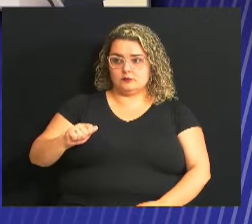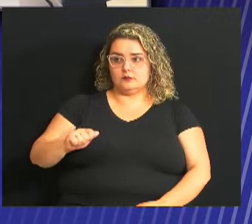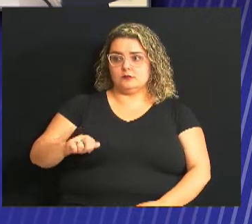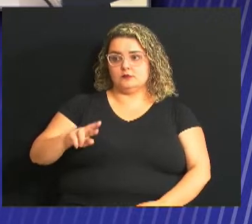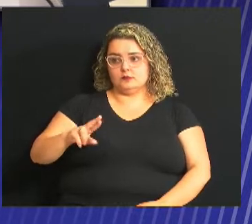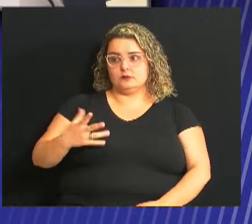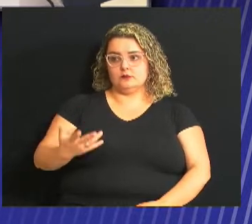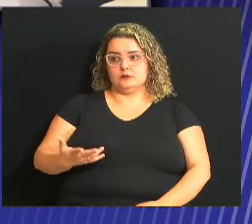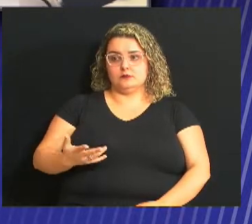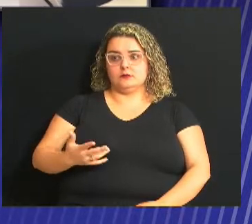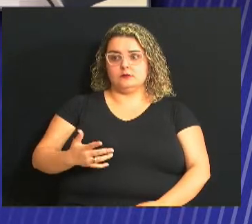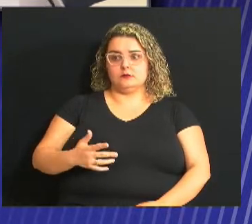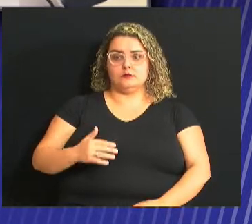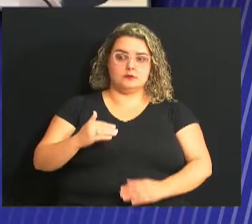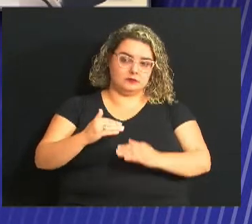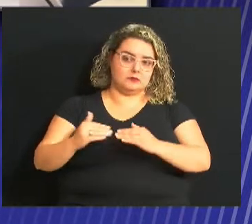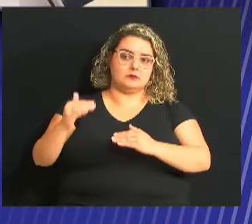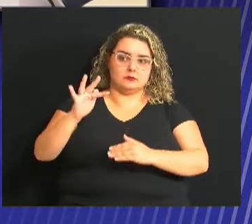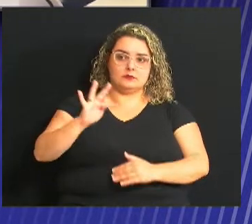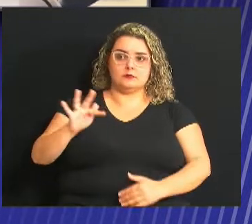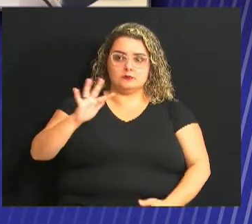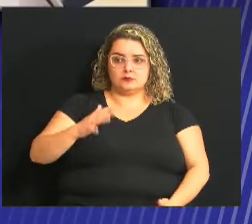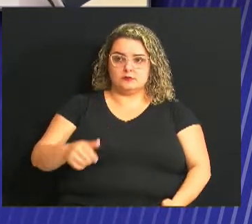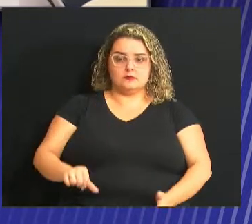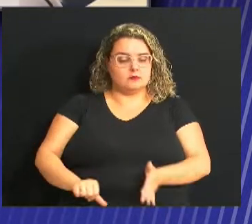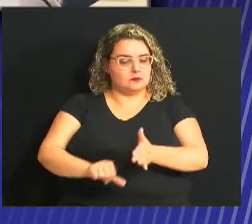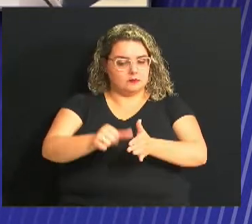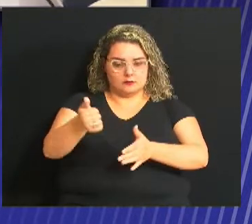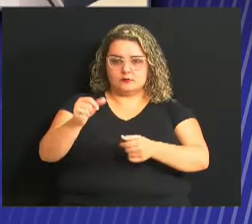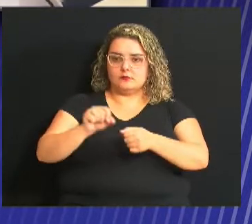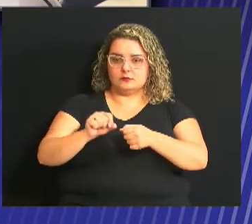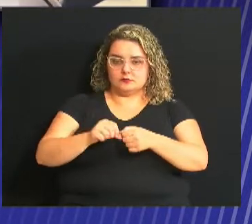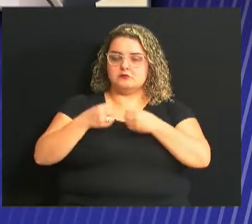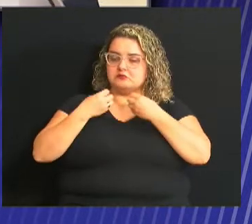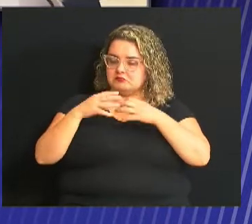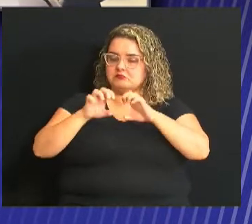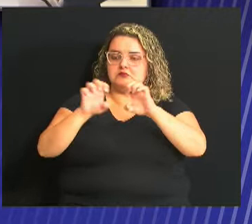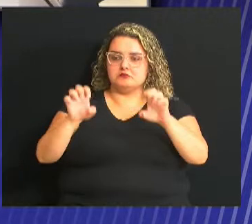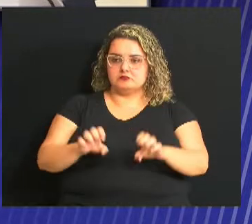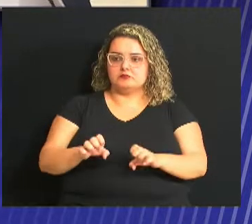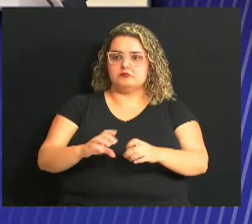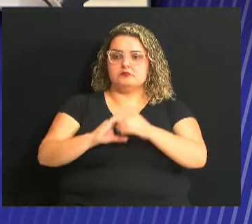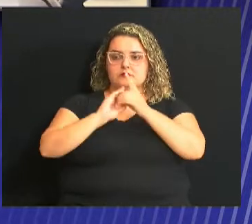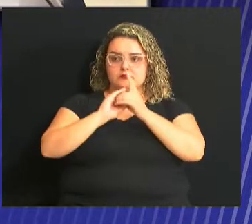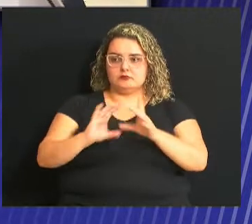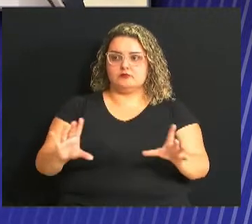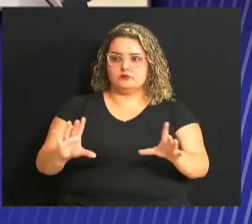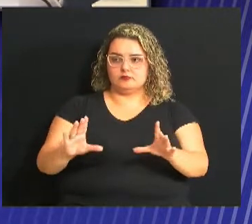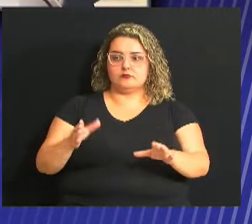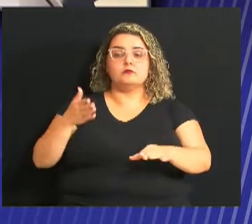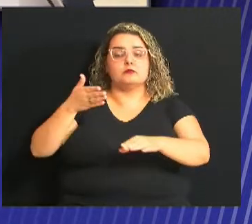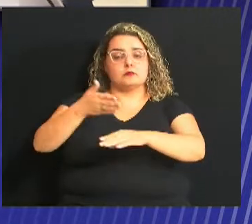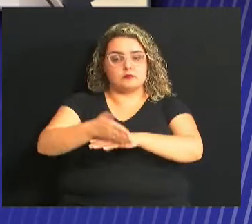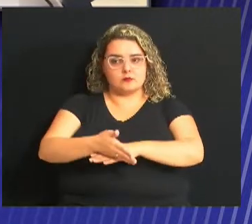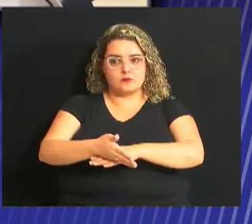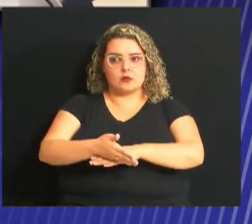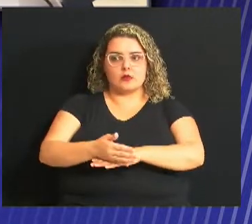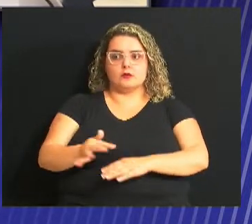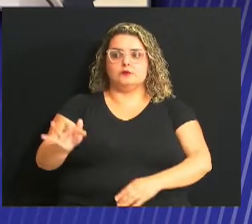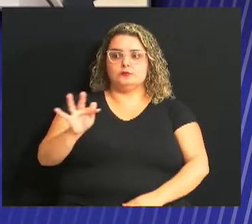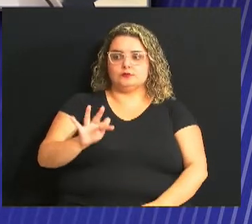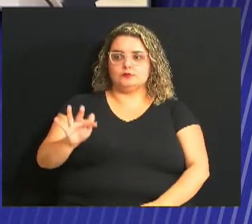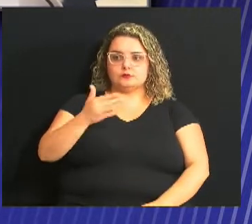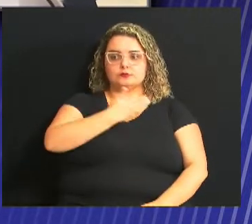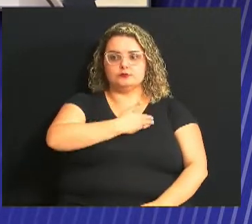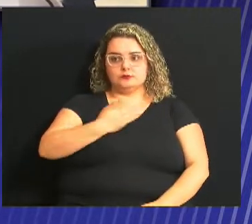programa pioneiro, piloto e muito bem estruturado de democratização do acesso à universidade